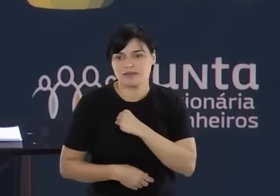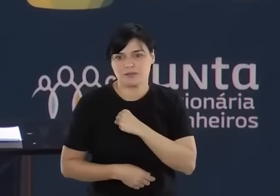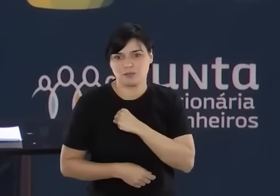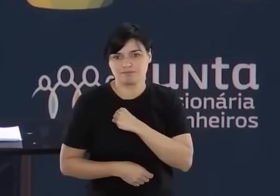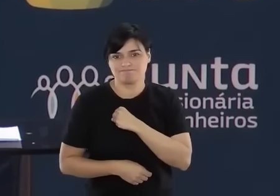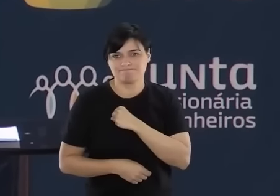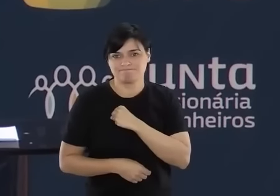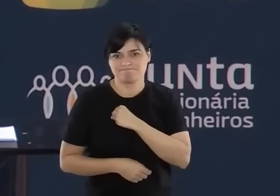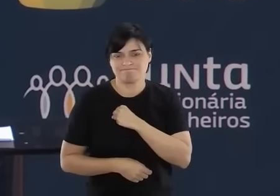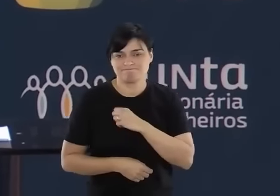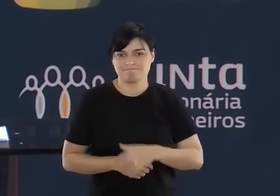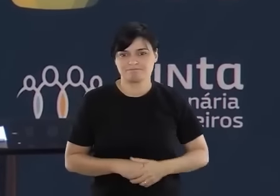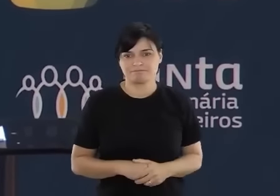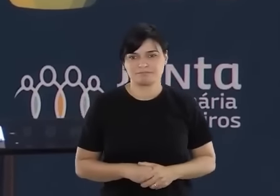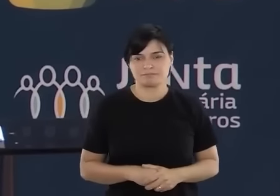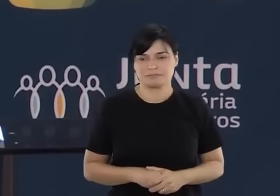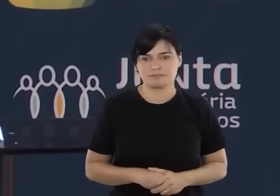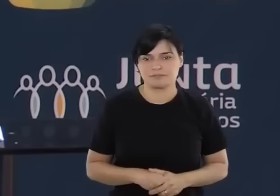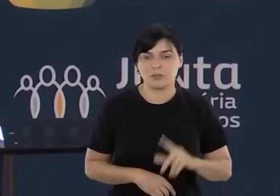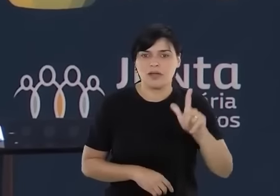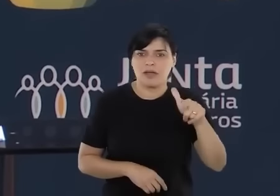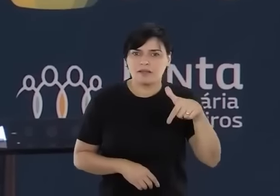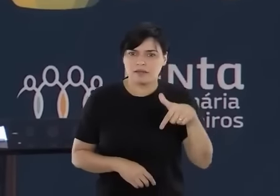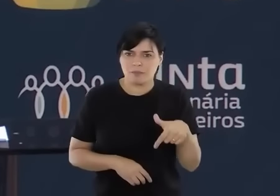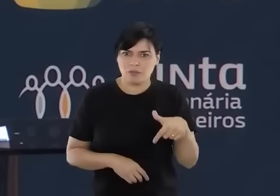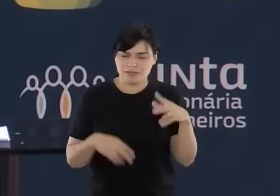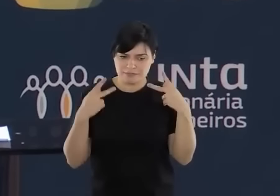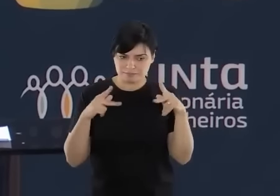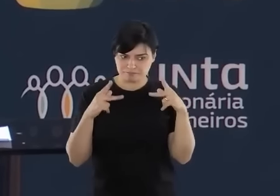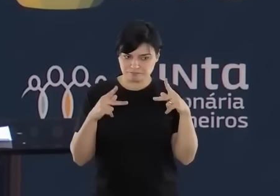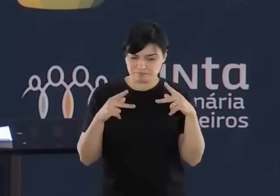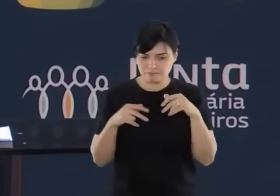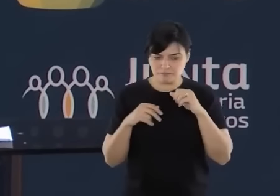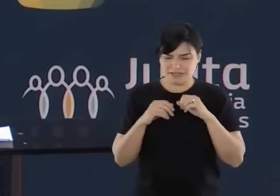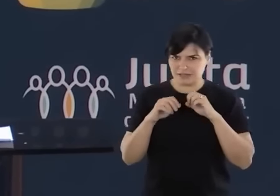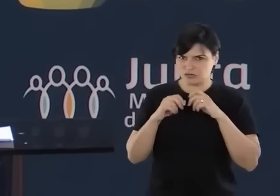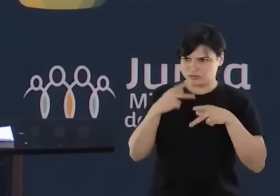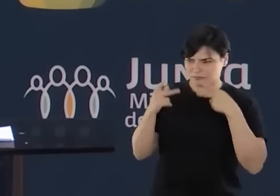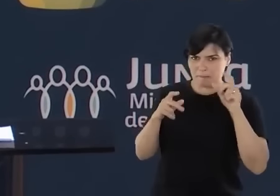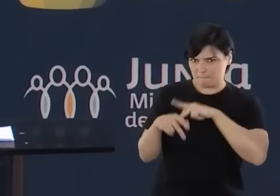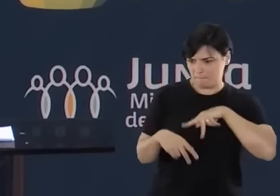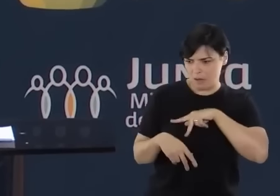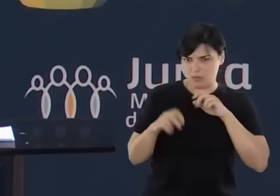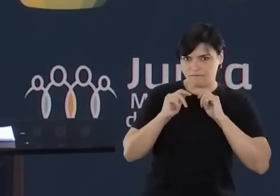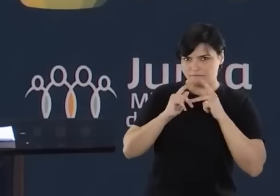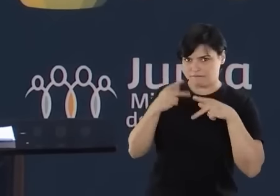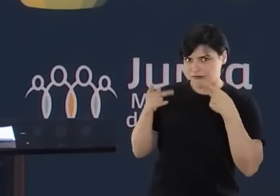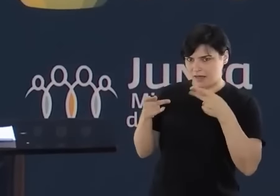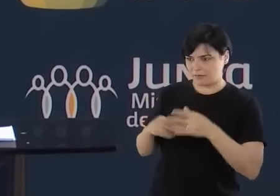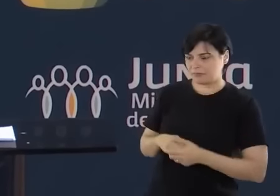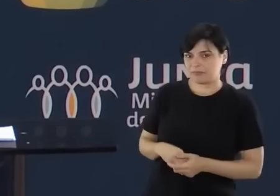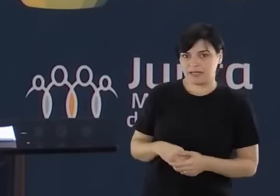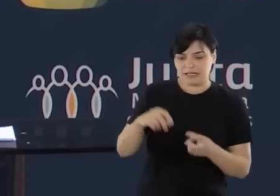dizendo que depois desse discurso de Paulo em Atenas o auditório dele se divide em três grupos primeiro grupo tá